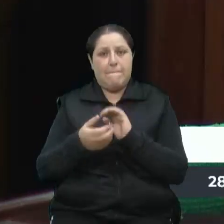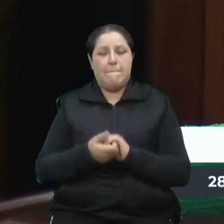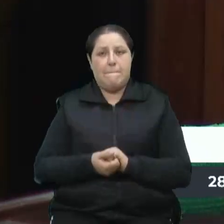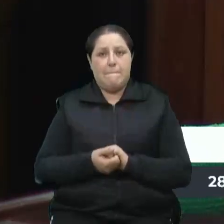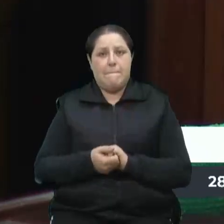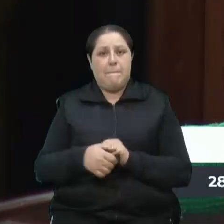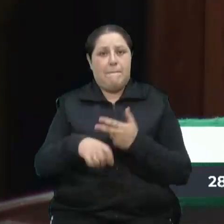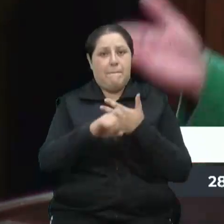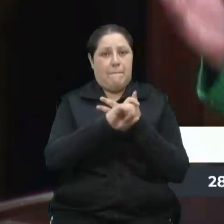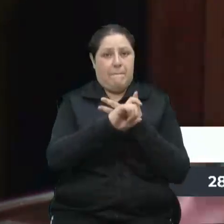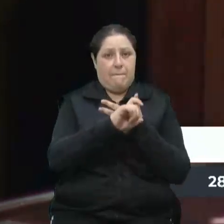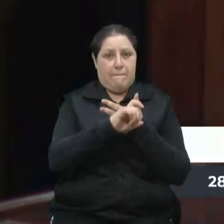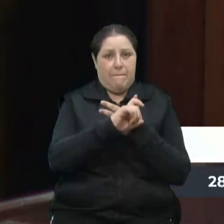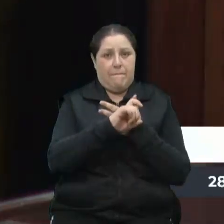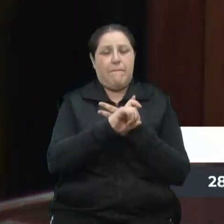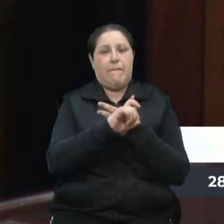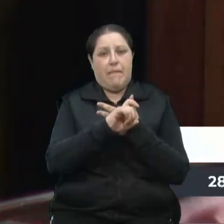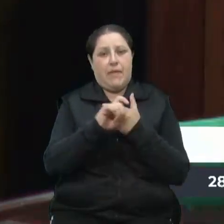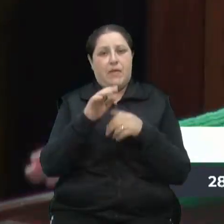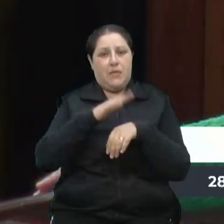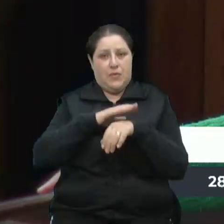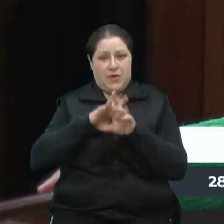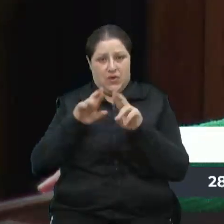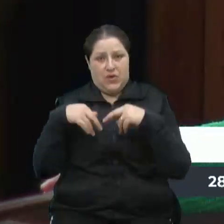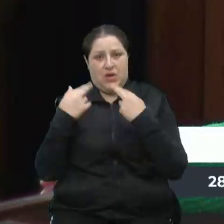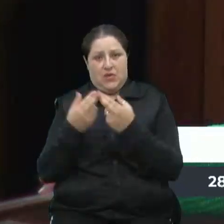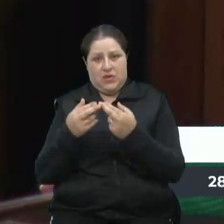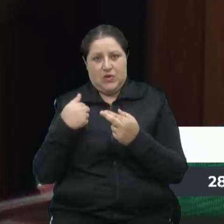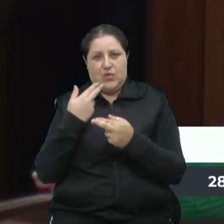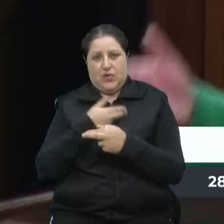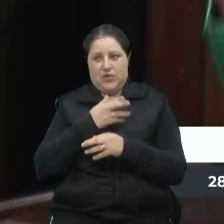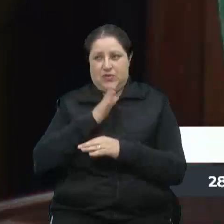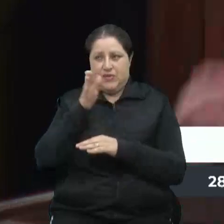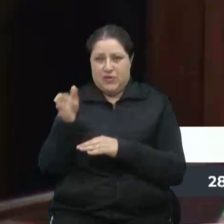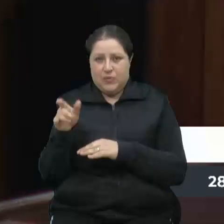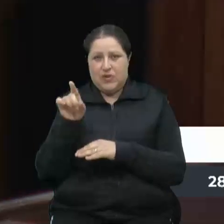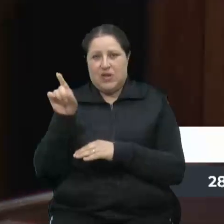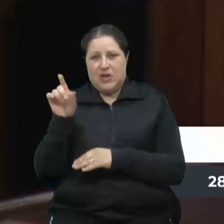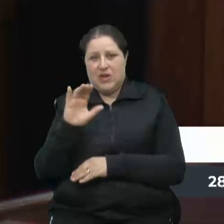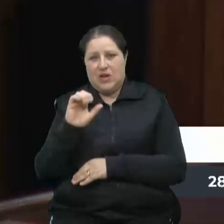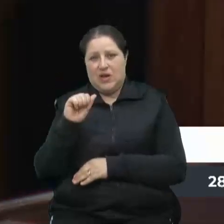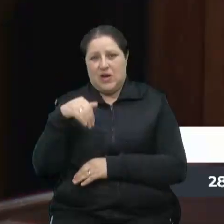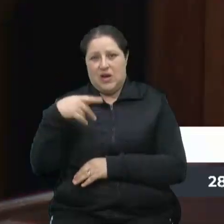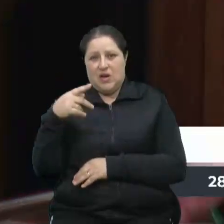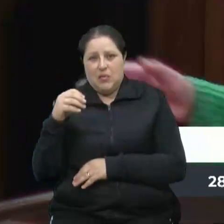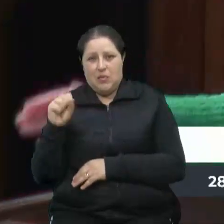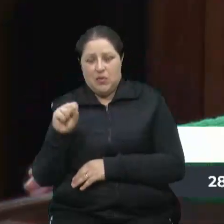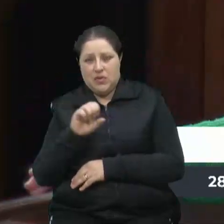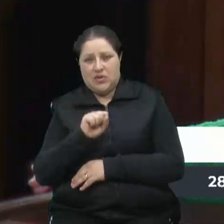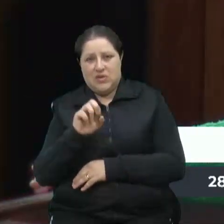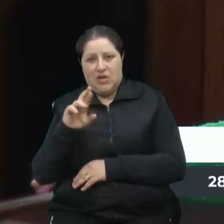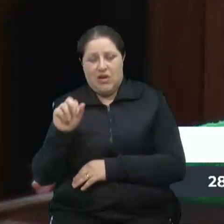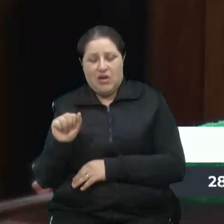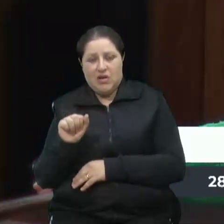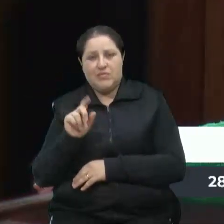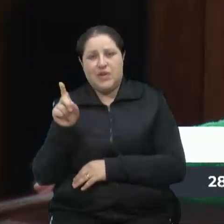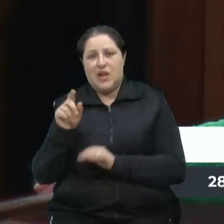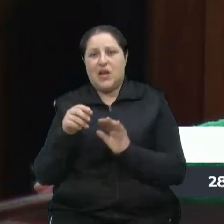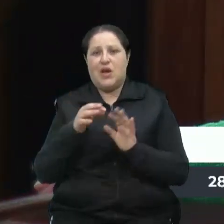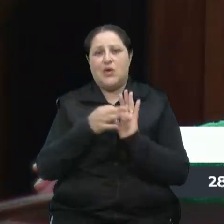do executivo, nas reuniões que nós tivemos no Campus da Serra, no meu entendimento, ela foi